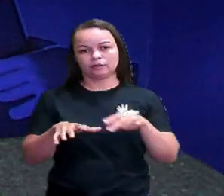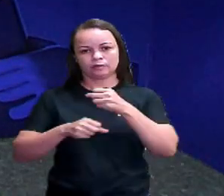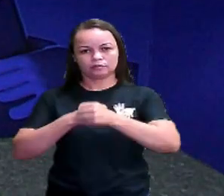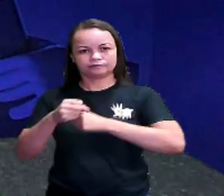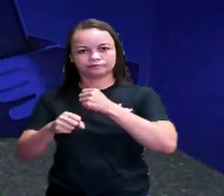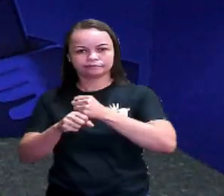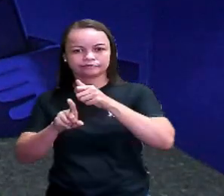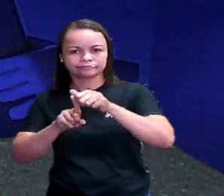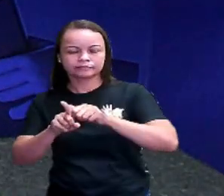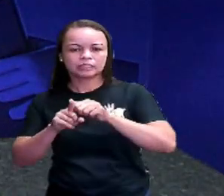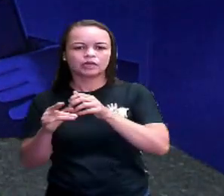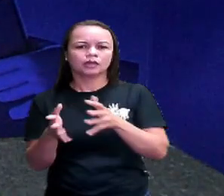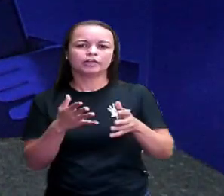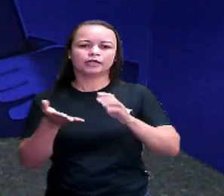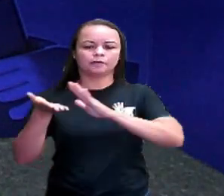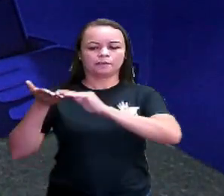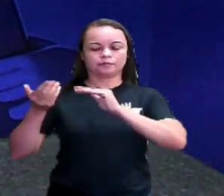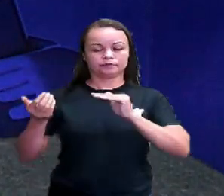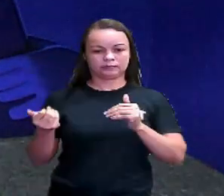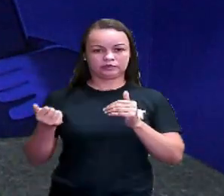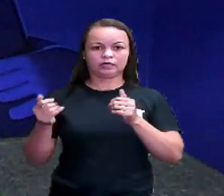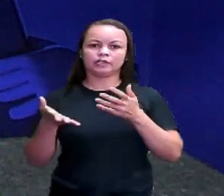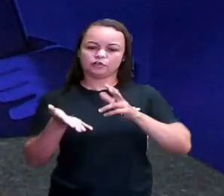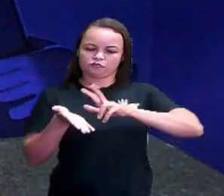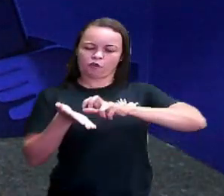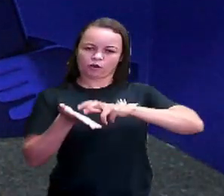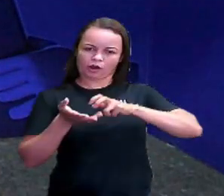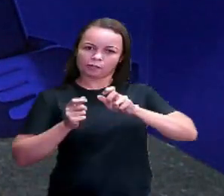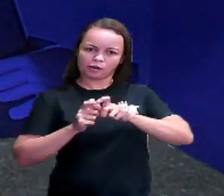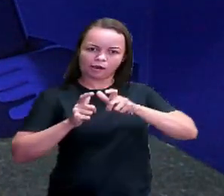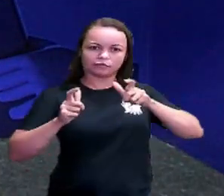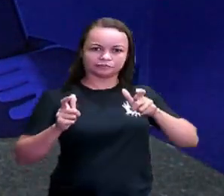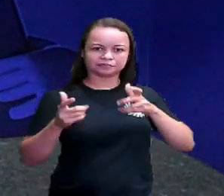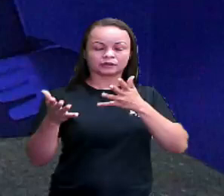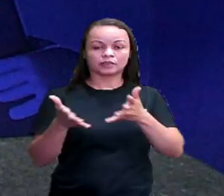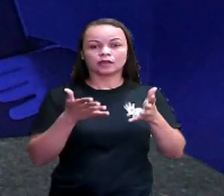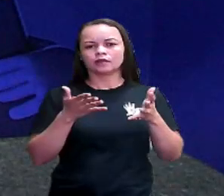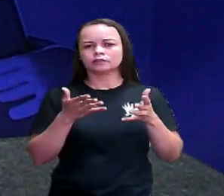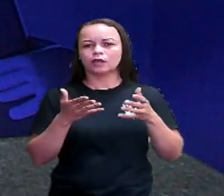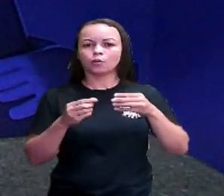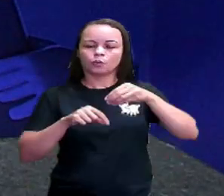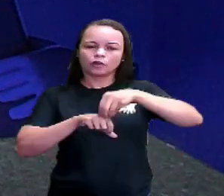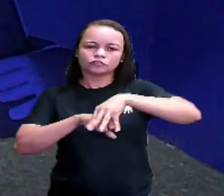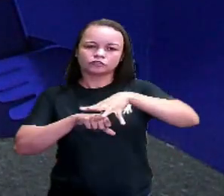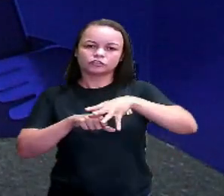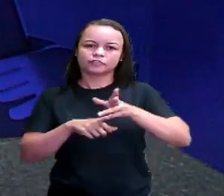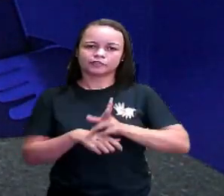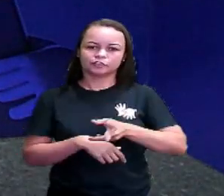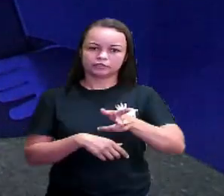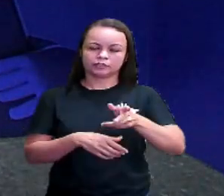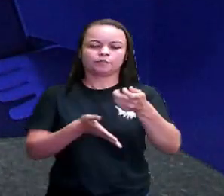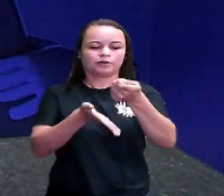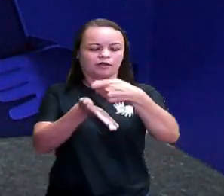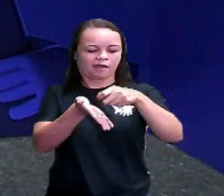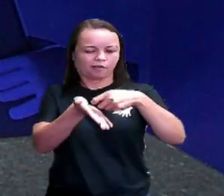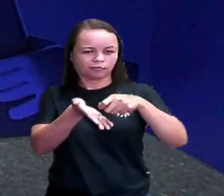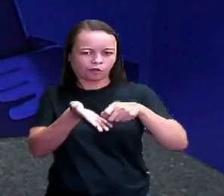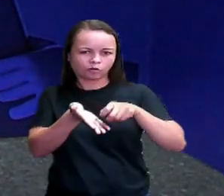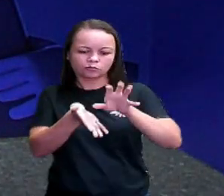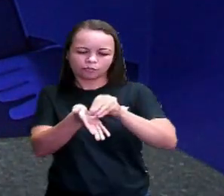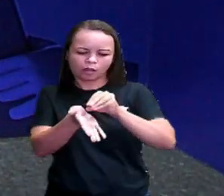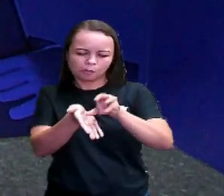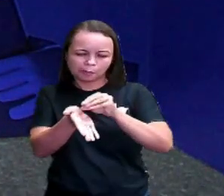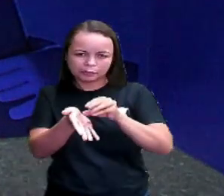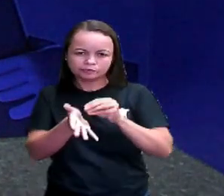em língua espanhola e aumentar o nosso vocabulário. E as nossas dicas de sempre: anotem tudo